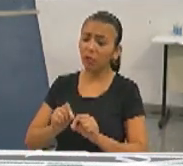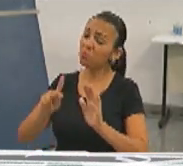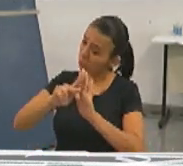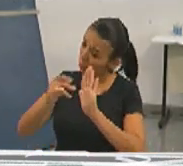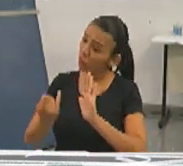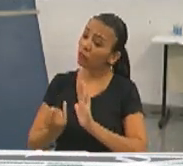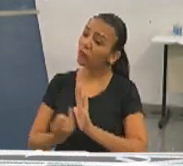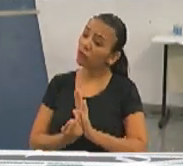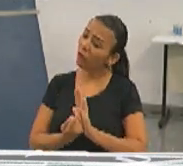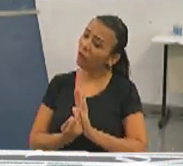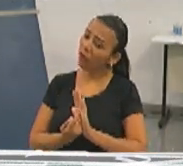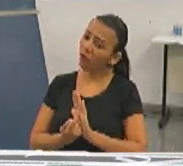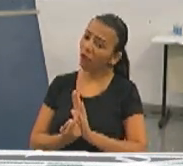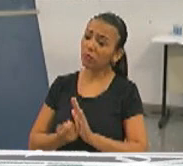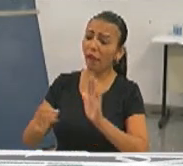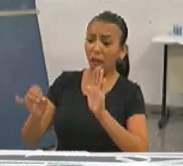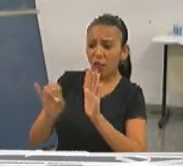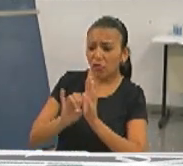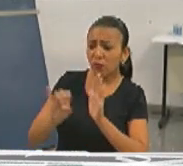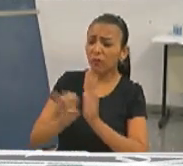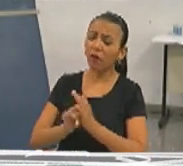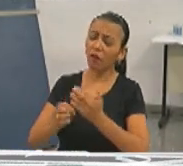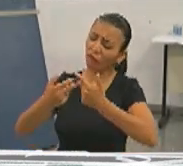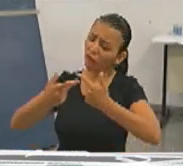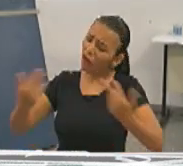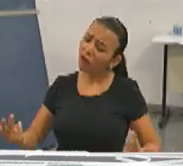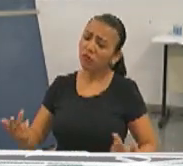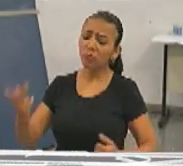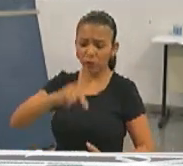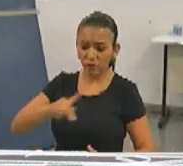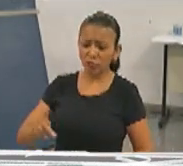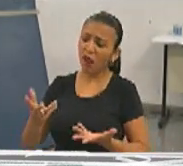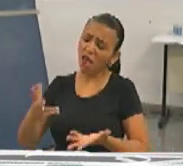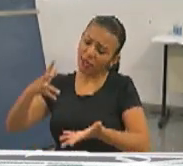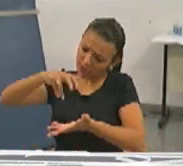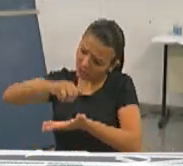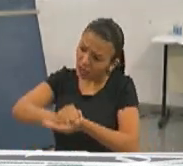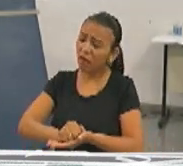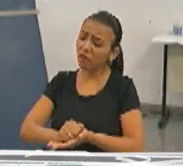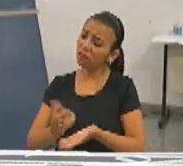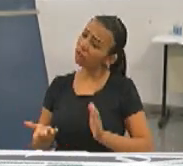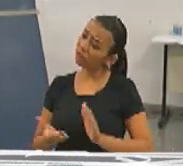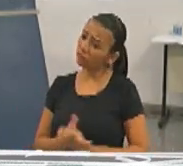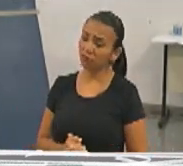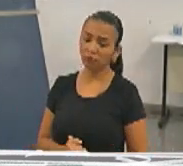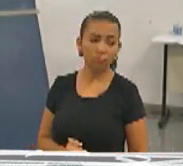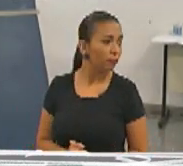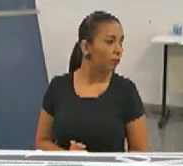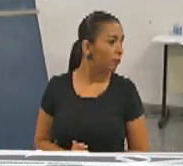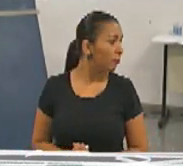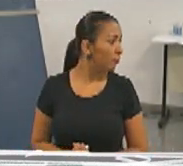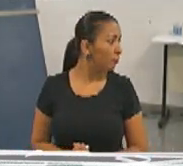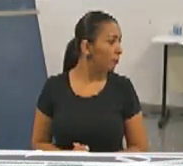projetos, editais abertos para que os professores se pronunciem.